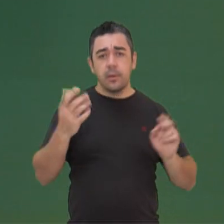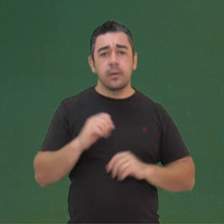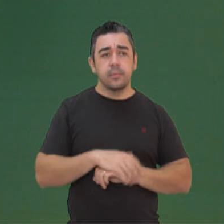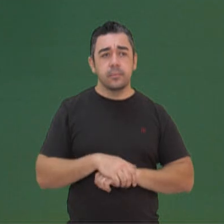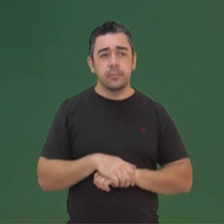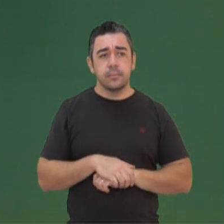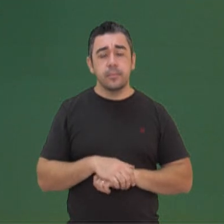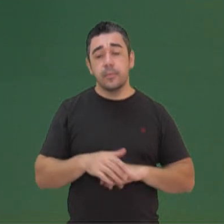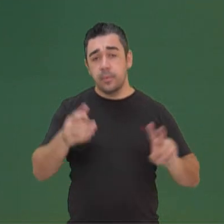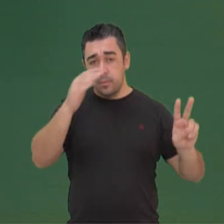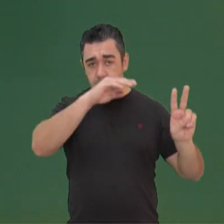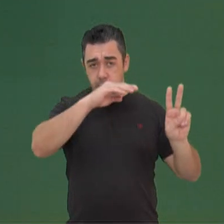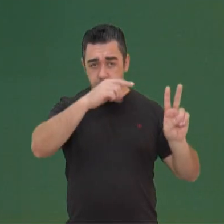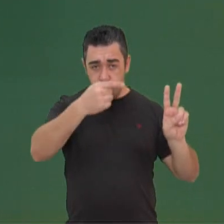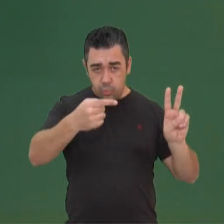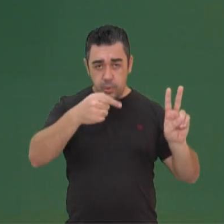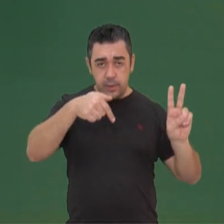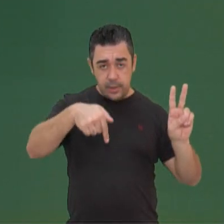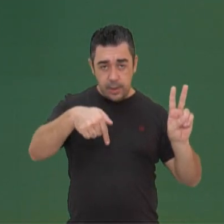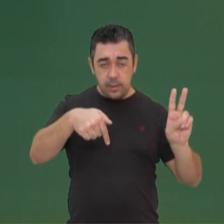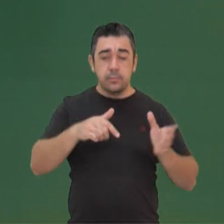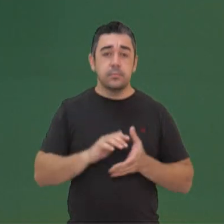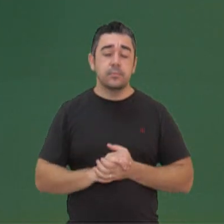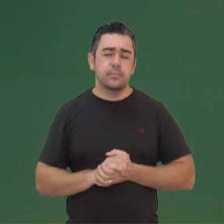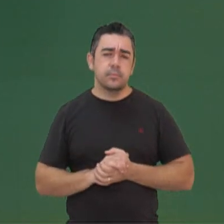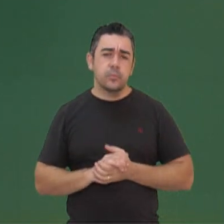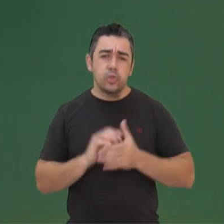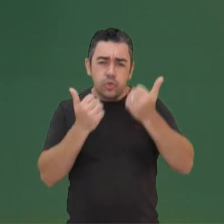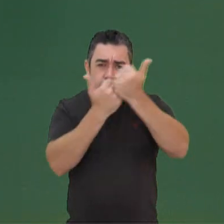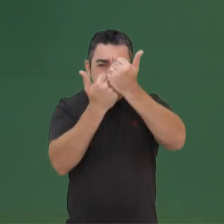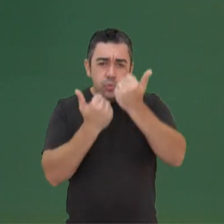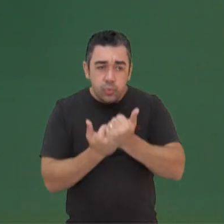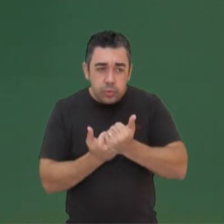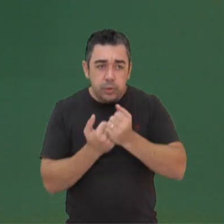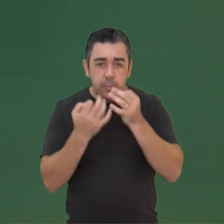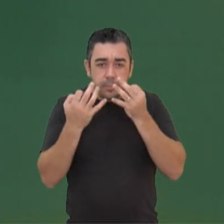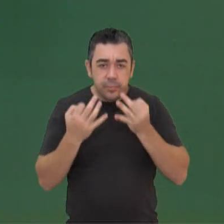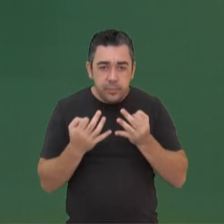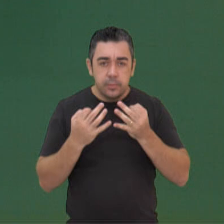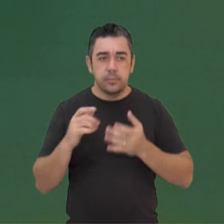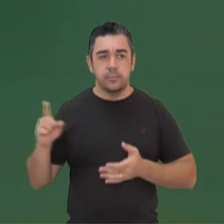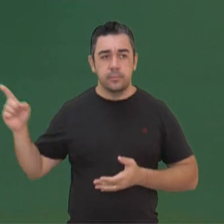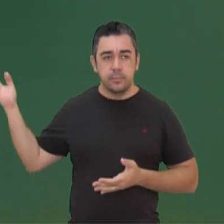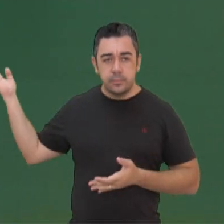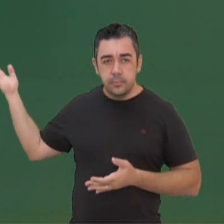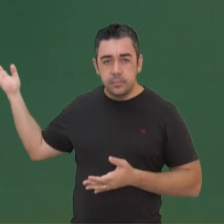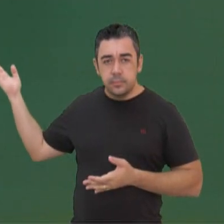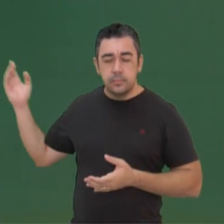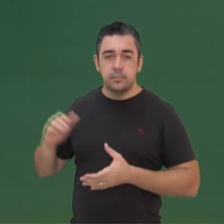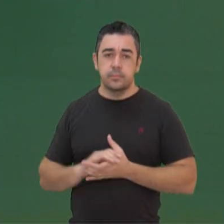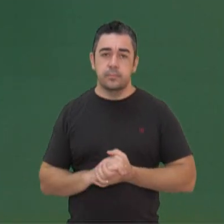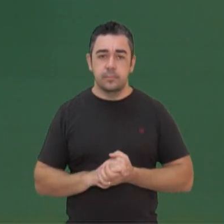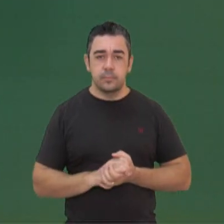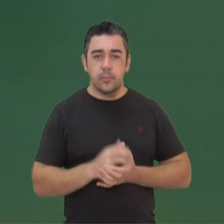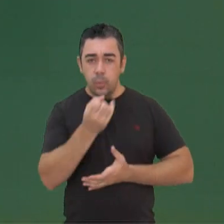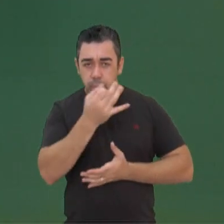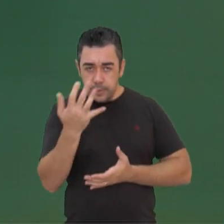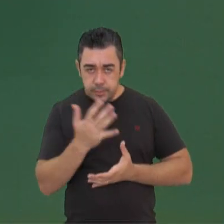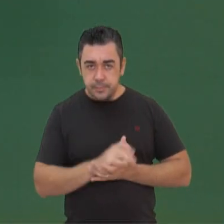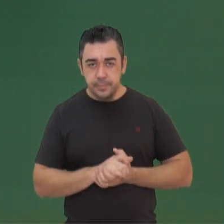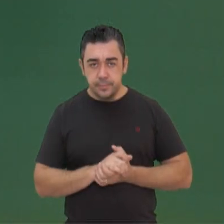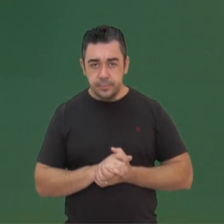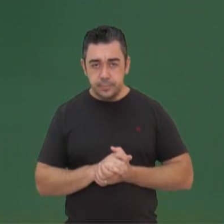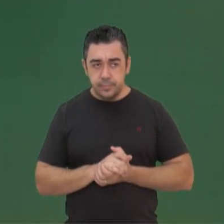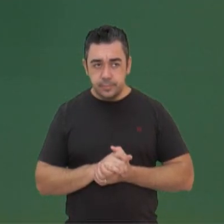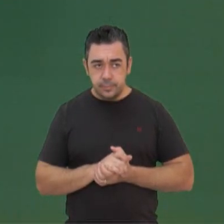elétrica por carga elétrica. Substitui os valores corretamente. Então percebe aqui que potencial elétrico vai